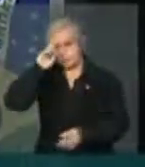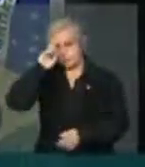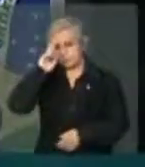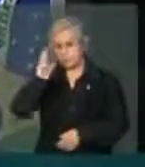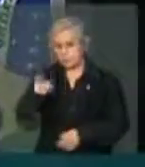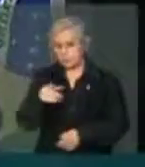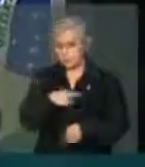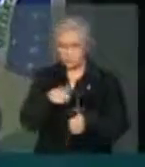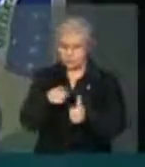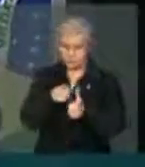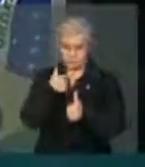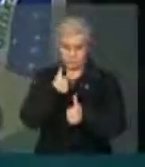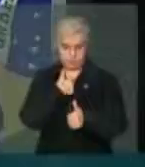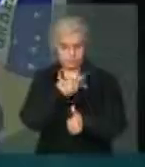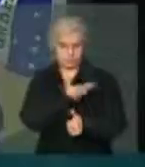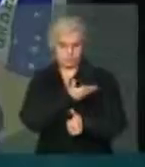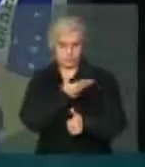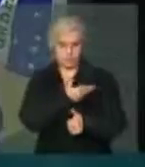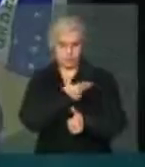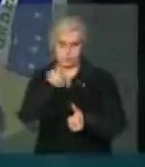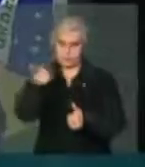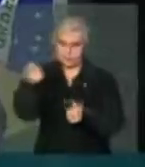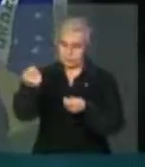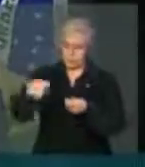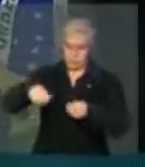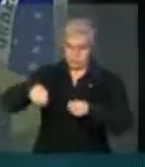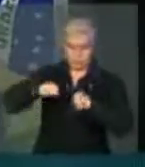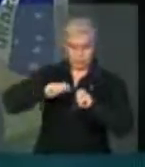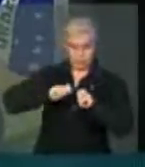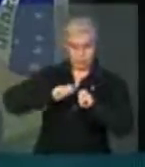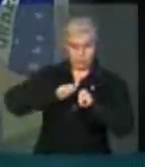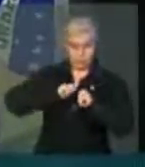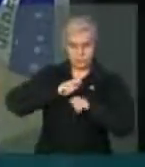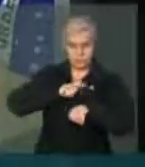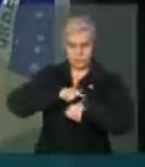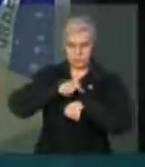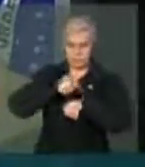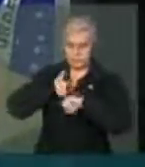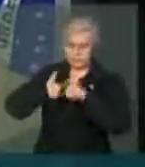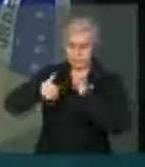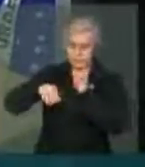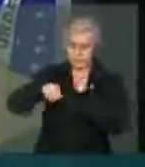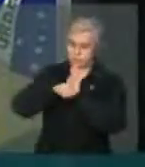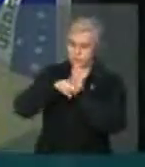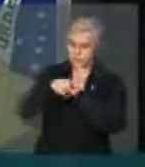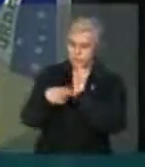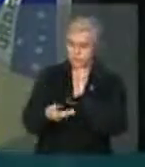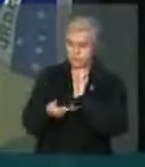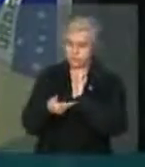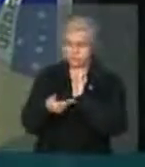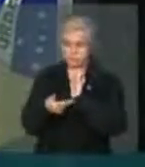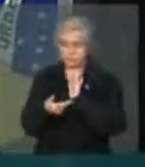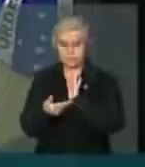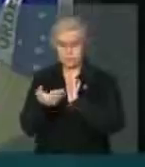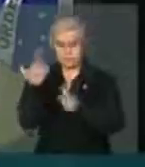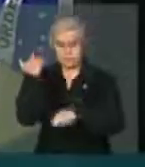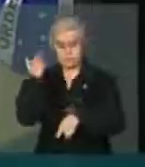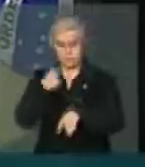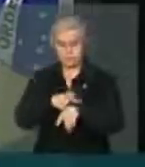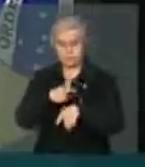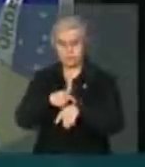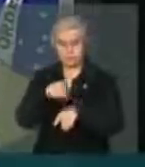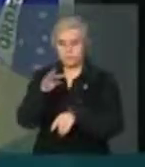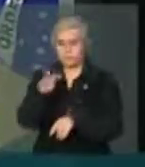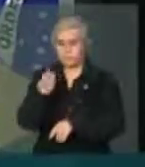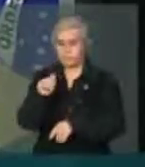sido seu amigo e ter recebido dele, logo que cheguei à Câmara dos Deputados, ele senador, apoio e, acima